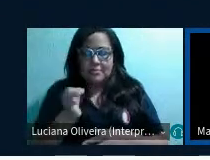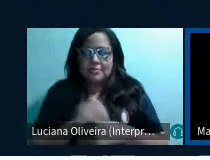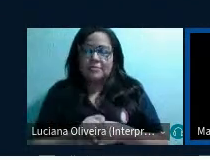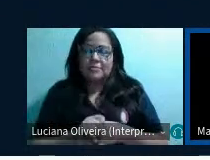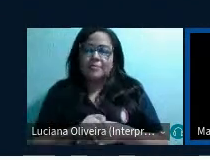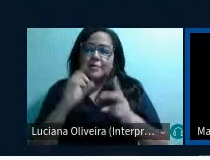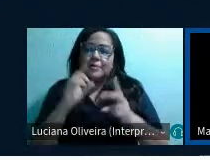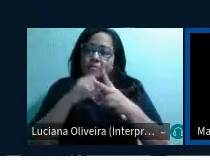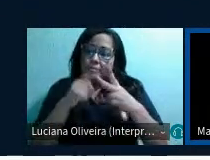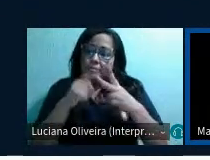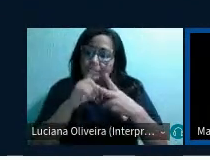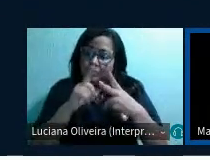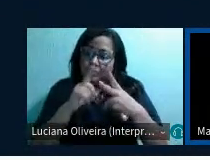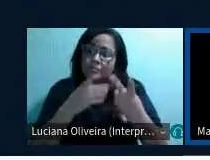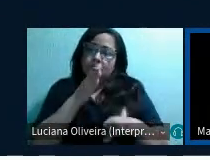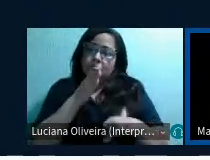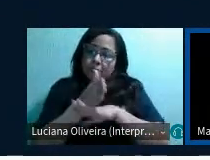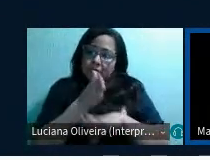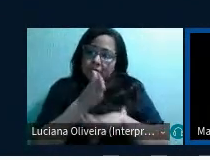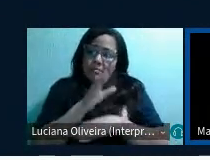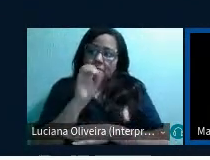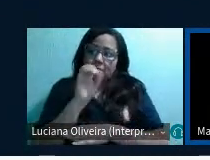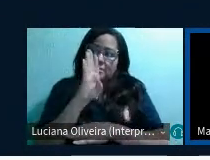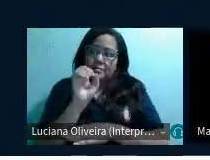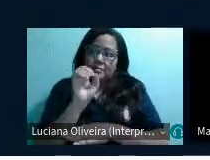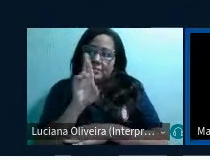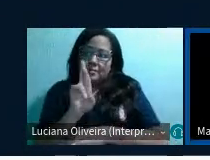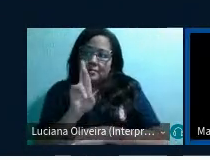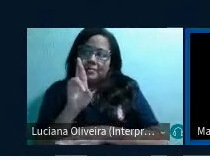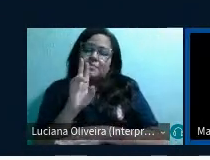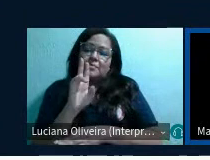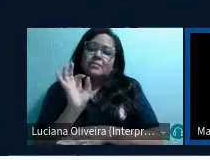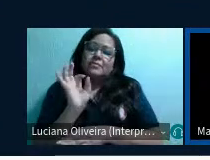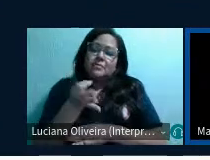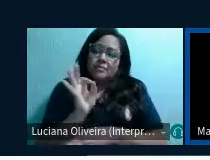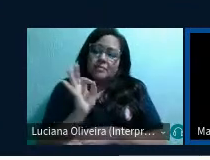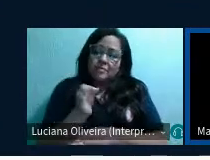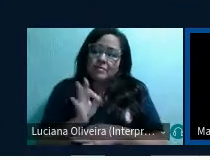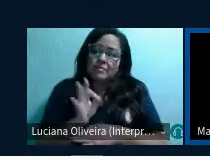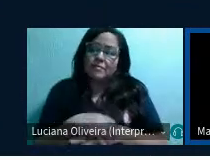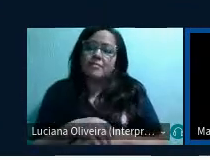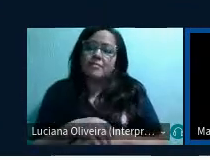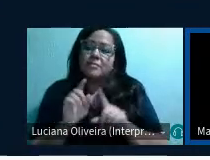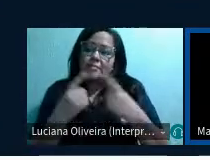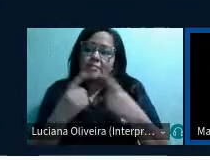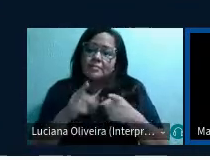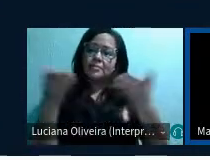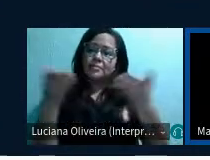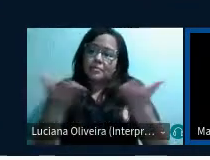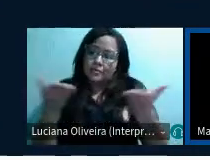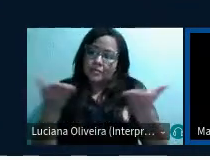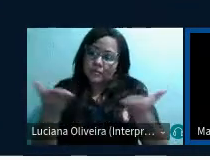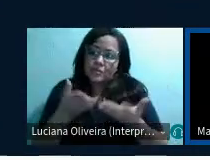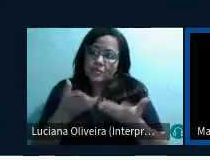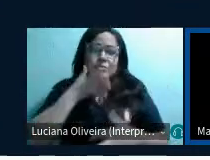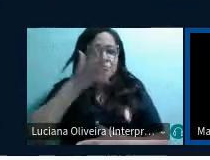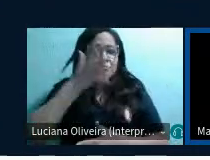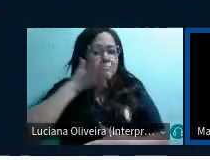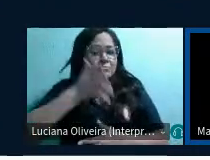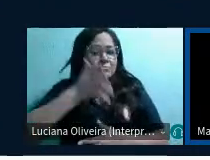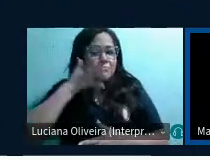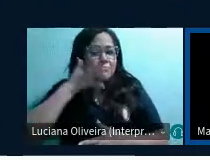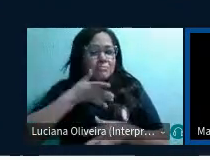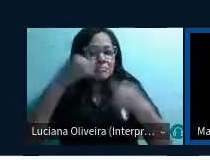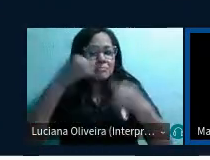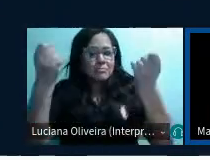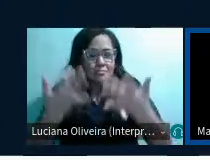anterior, e hoje eles vêm para isso. Então, eu queria passar a palavra para a Renan, que vai começar essa aula de hoje. Para